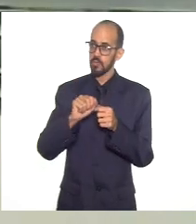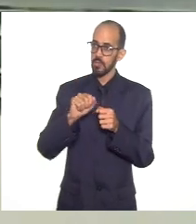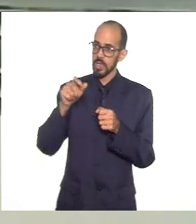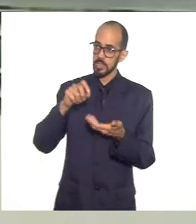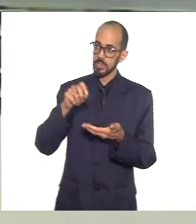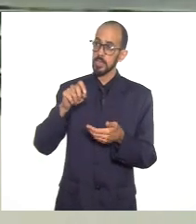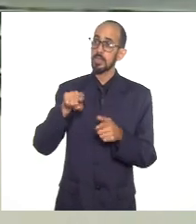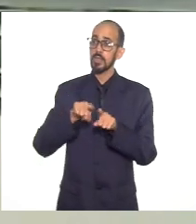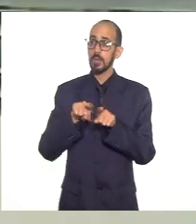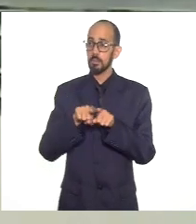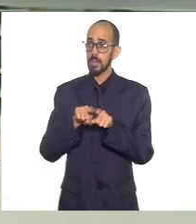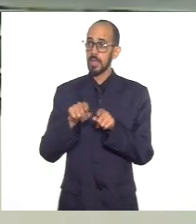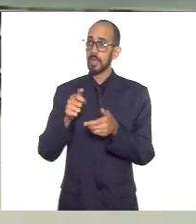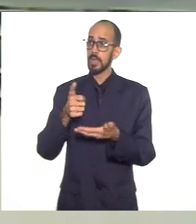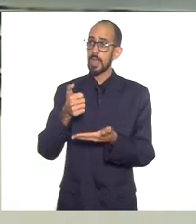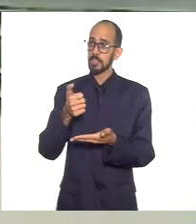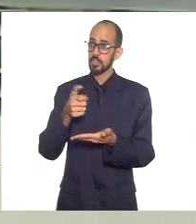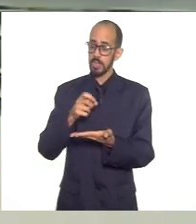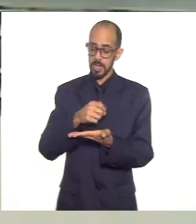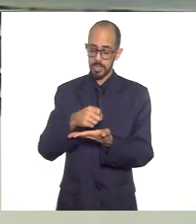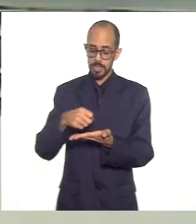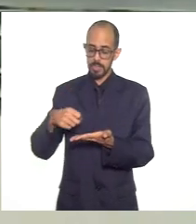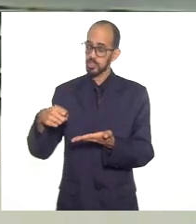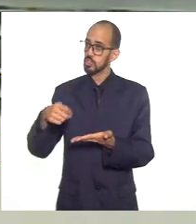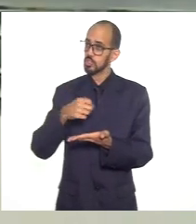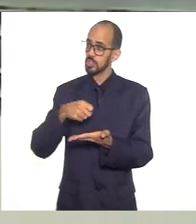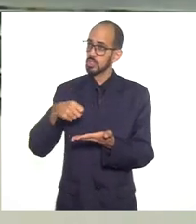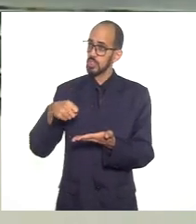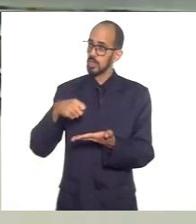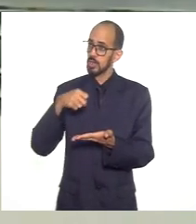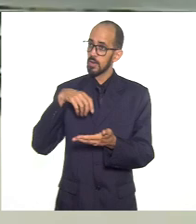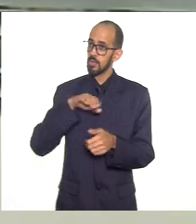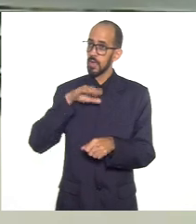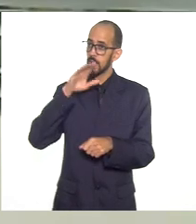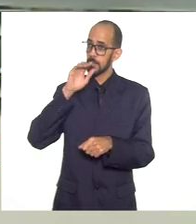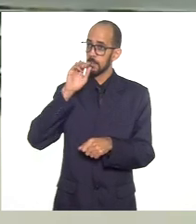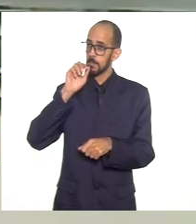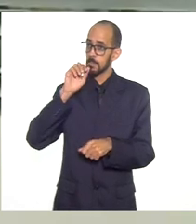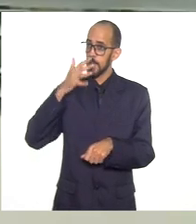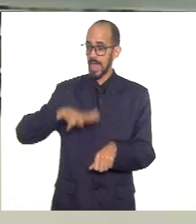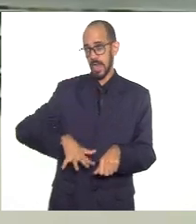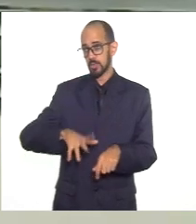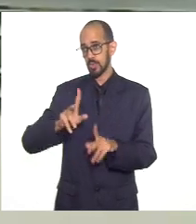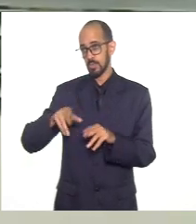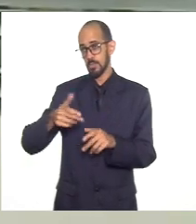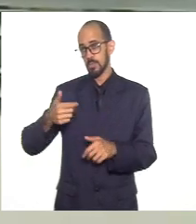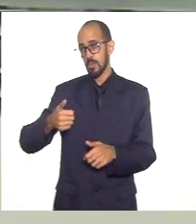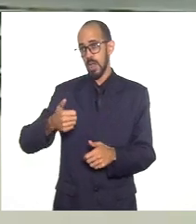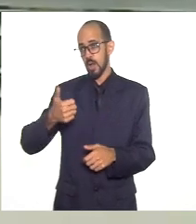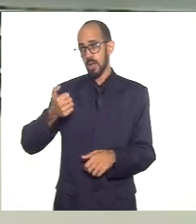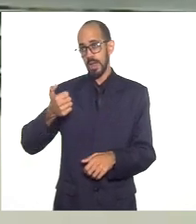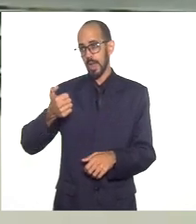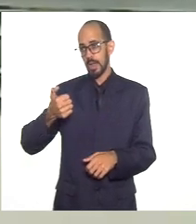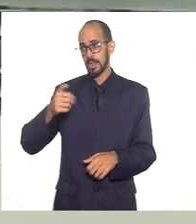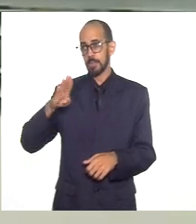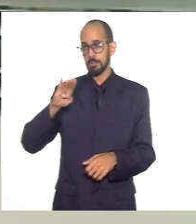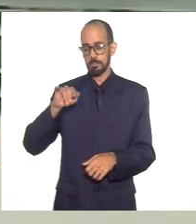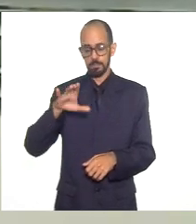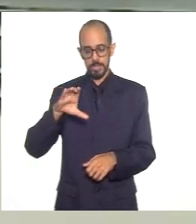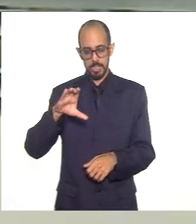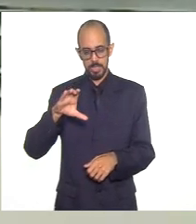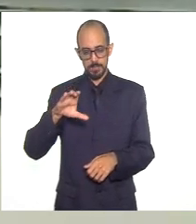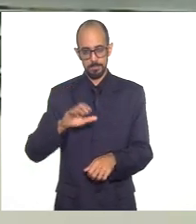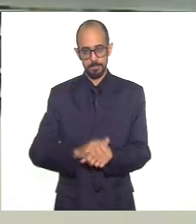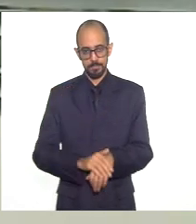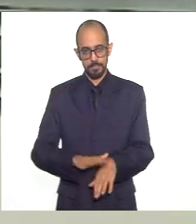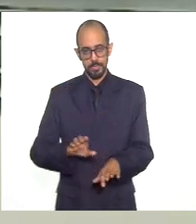caneta, que seguramente foi muito barato para uma big esferográfica. Então, eu estou chamando a atenção, e